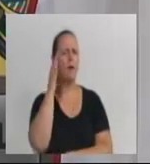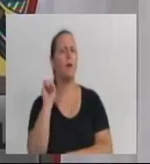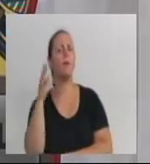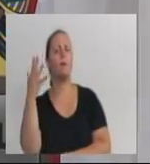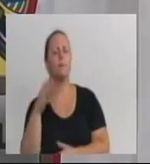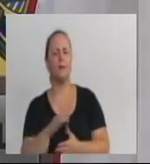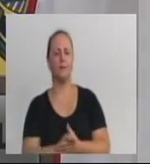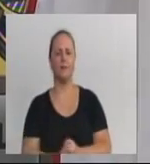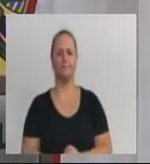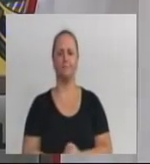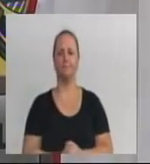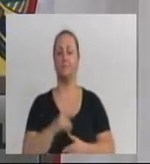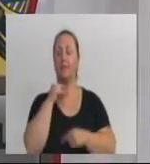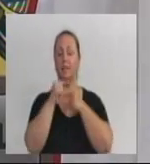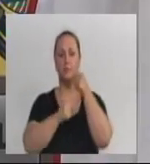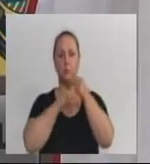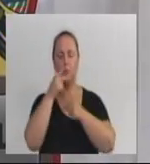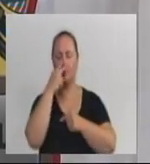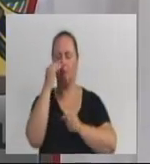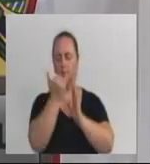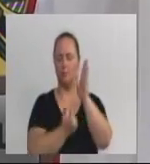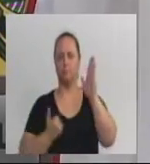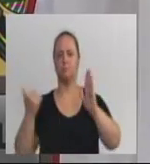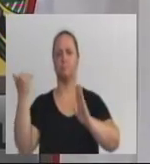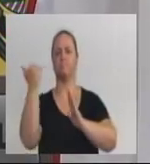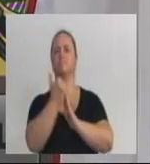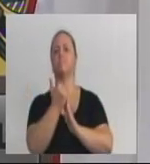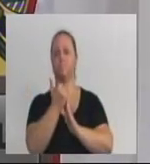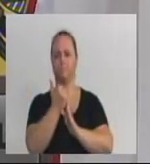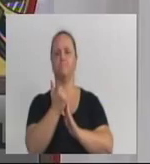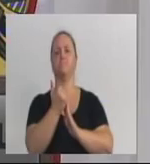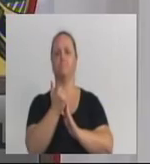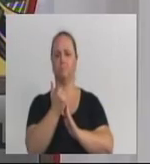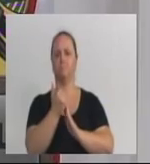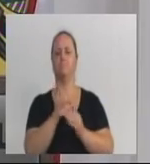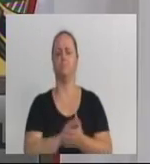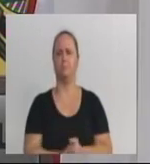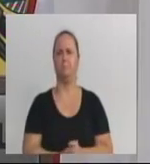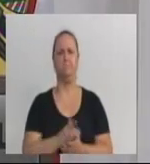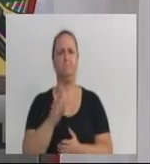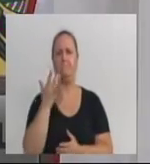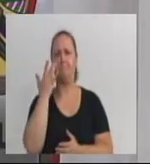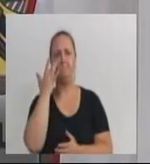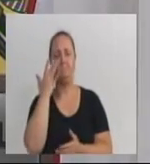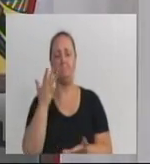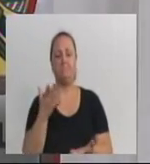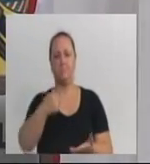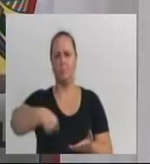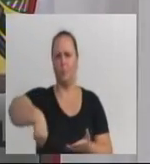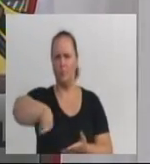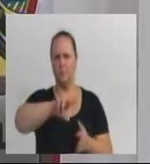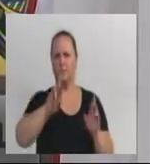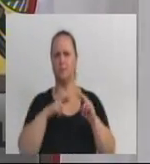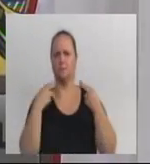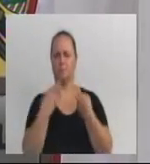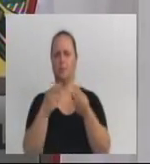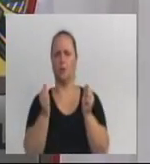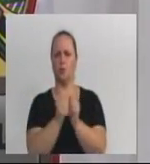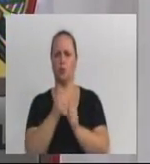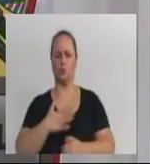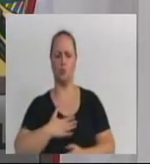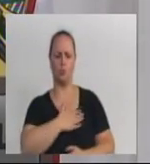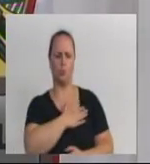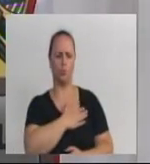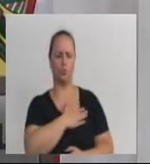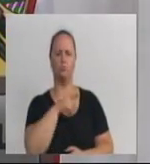O princípio da dúvida é aumentado. Eu não creio que naquela reunião que Vossas Excelências tiveram com o prefeito Napoleão,